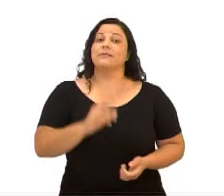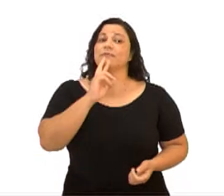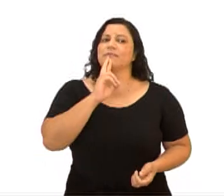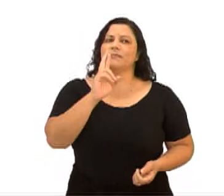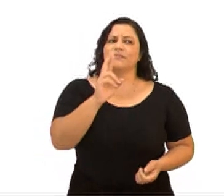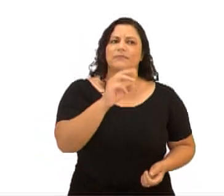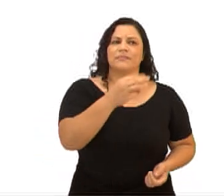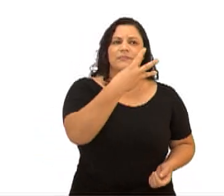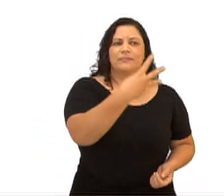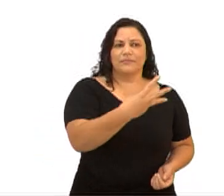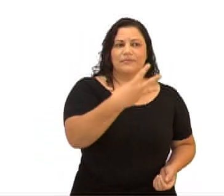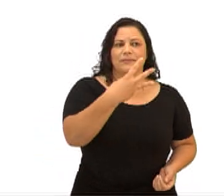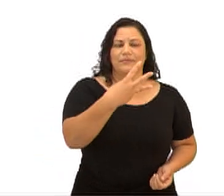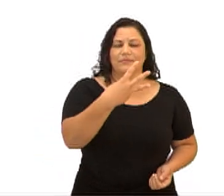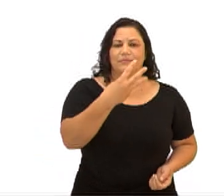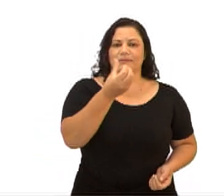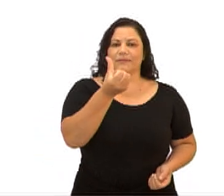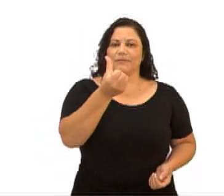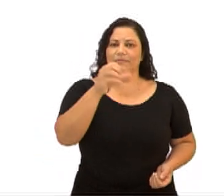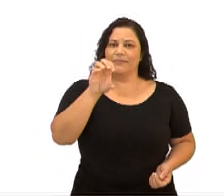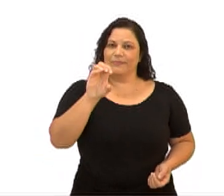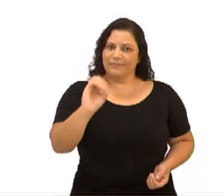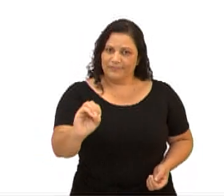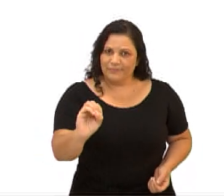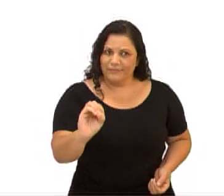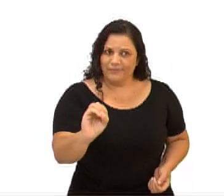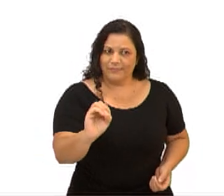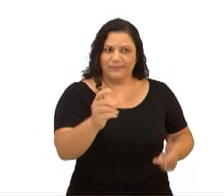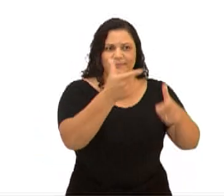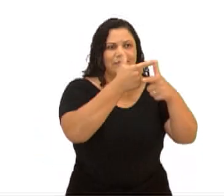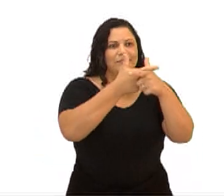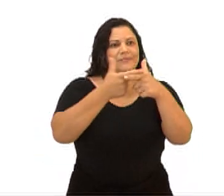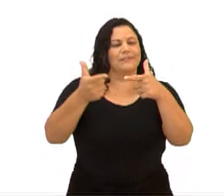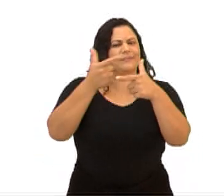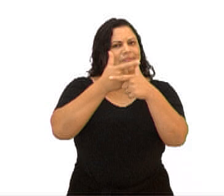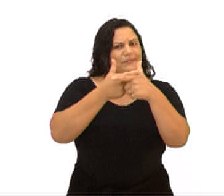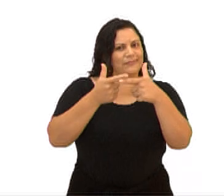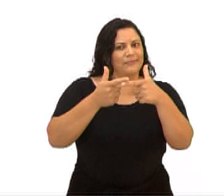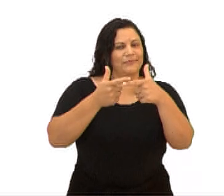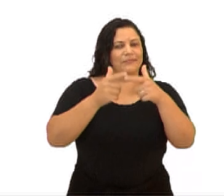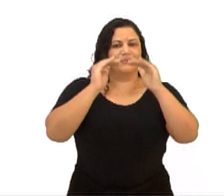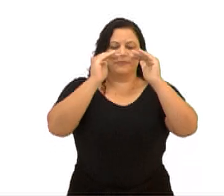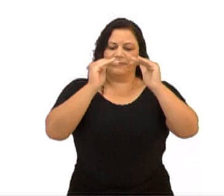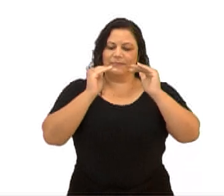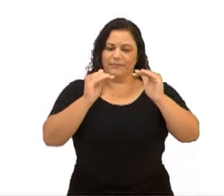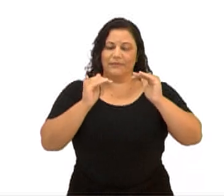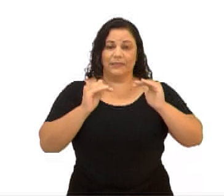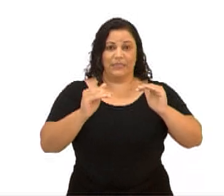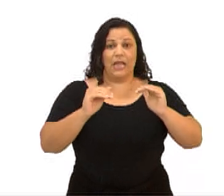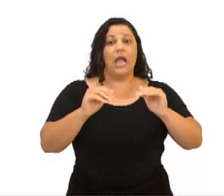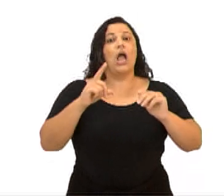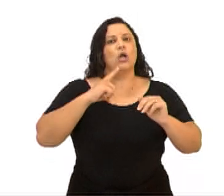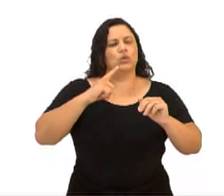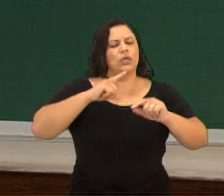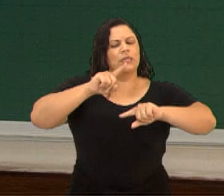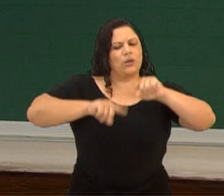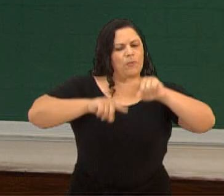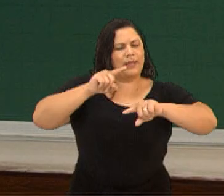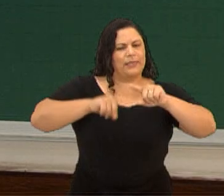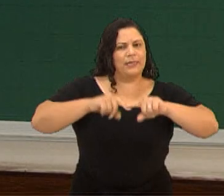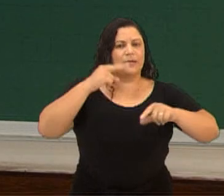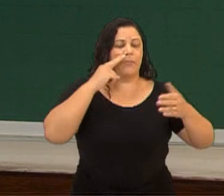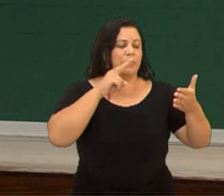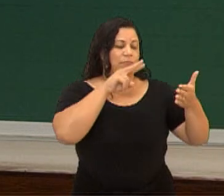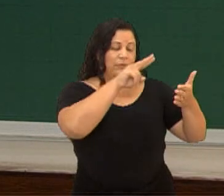ficar 360. Essa divisão, todo passo a passo, a prof deixa salvo no material e para vocês